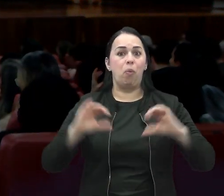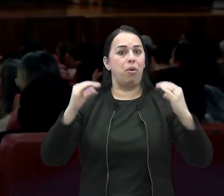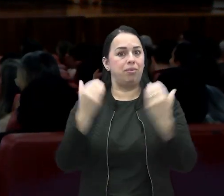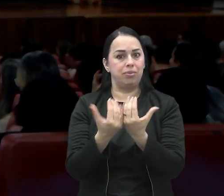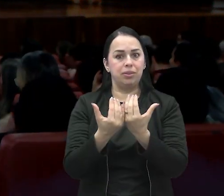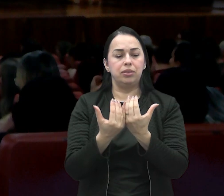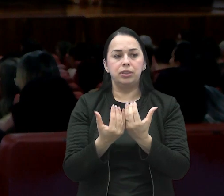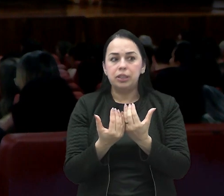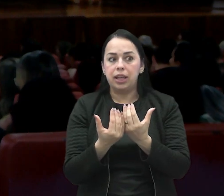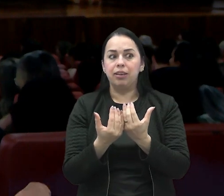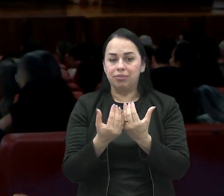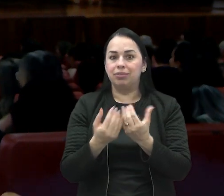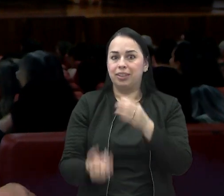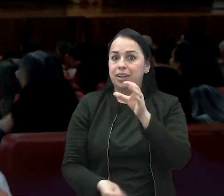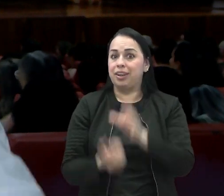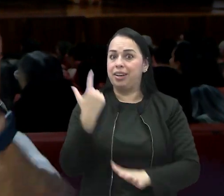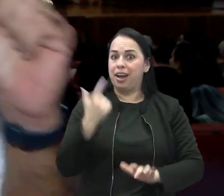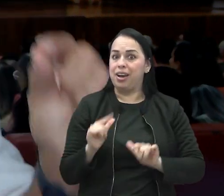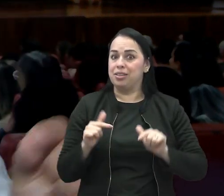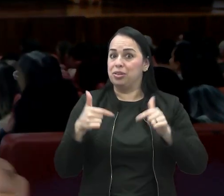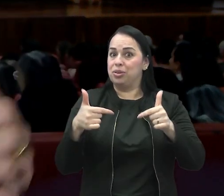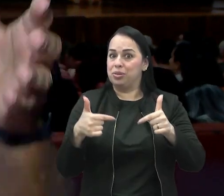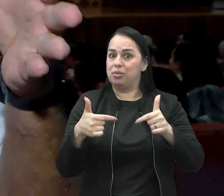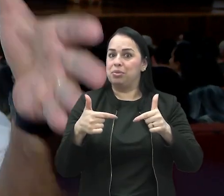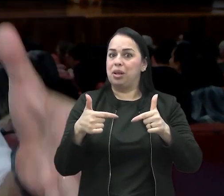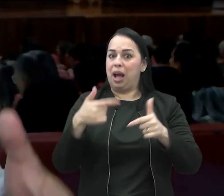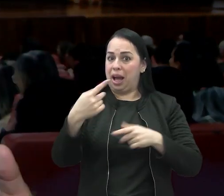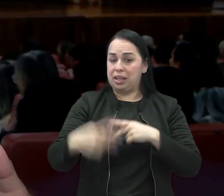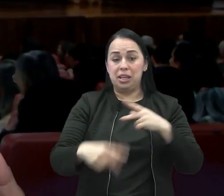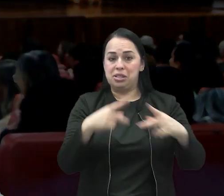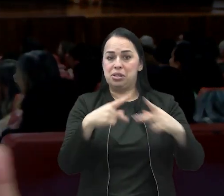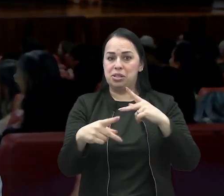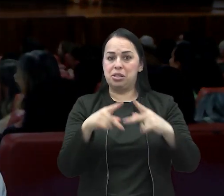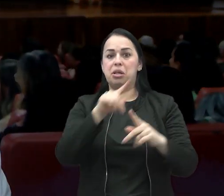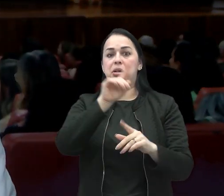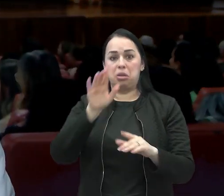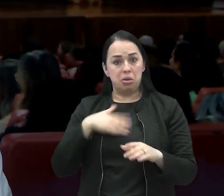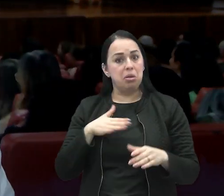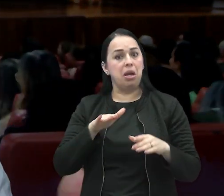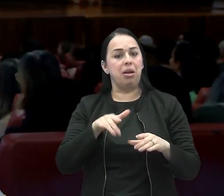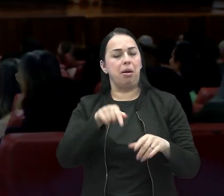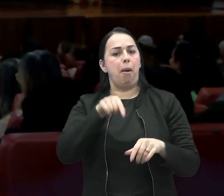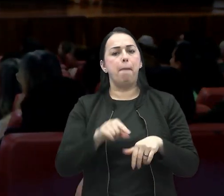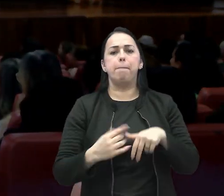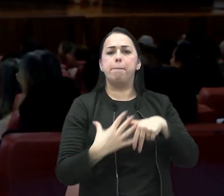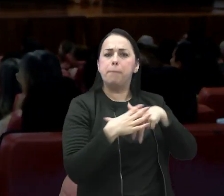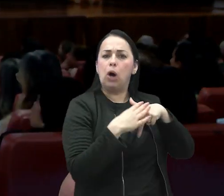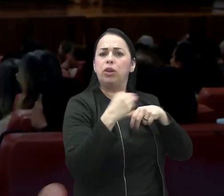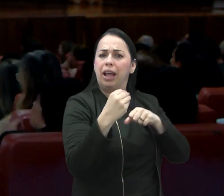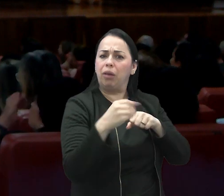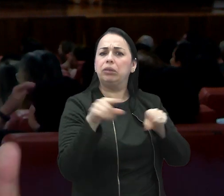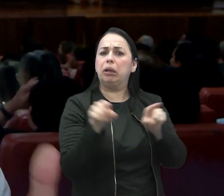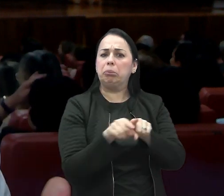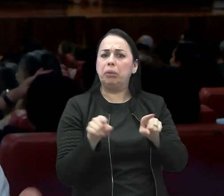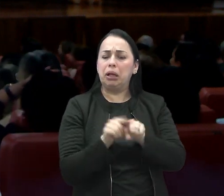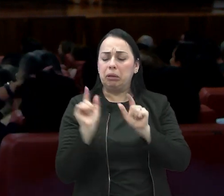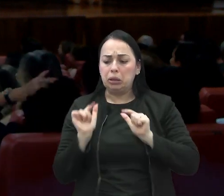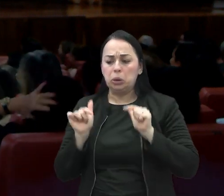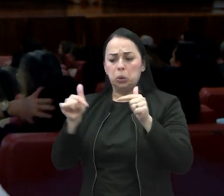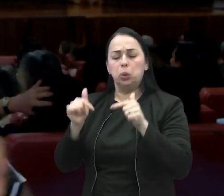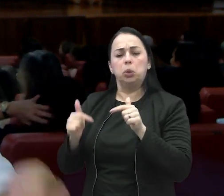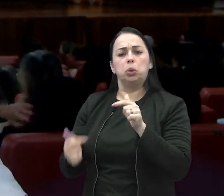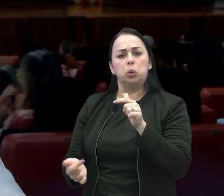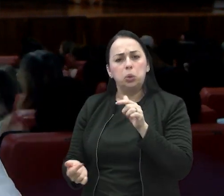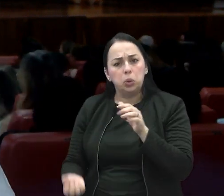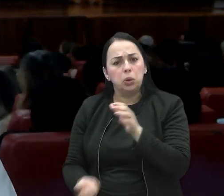uma conferência municipal, você elabora políticas públicas, uma realidade de uma cidade como São José dos Campos, que é uma cidade de referência, uma cidade de exemplo